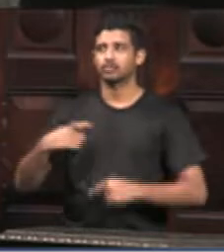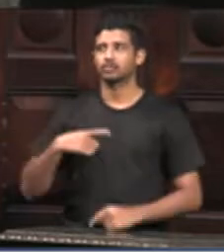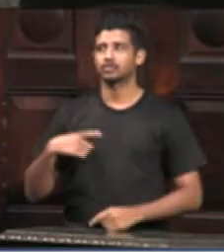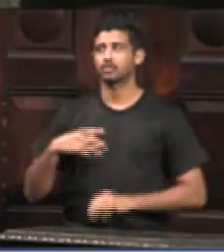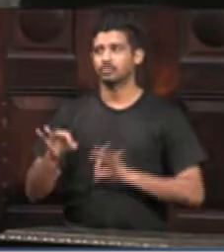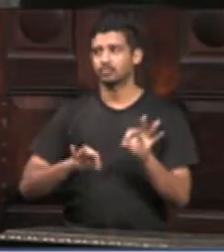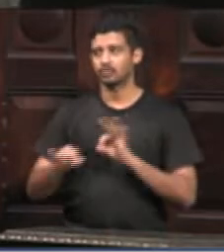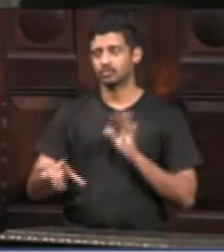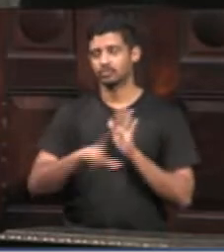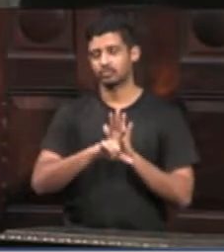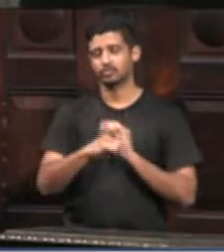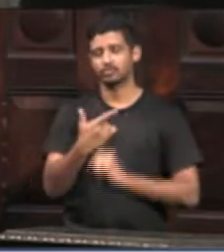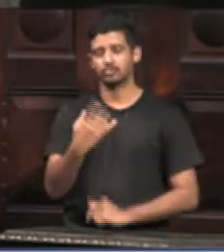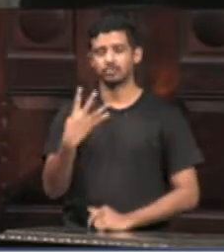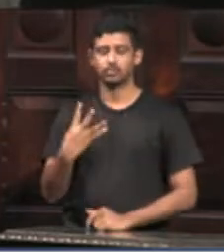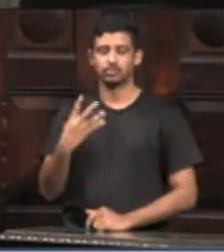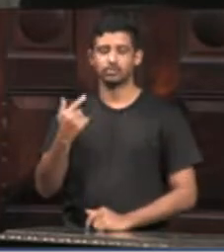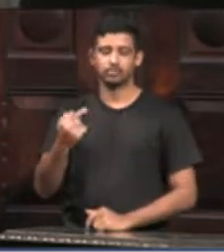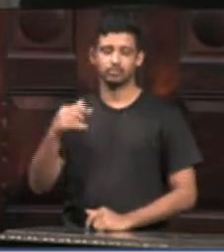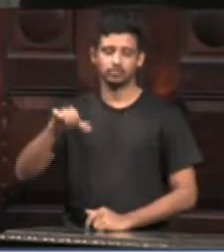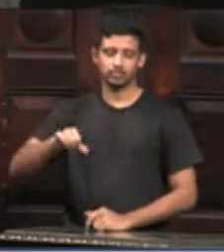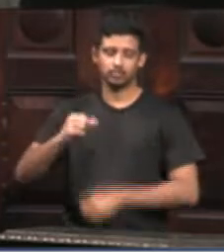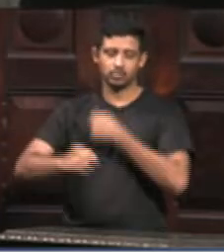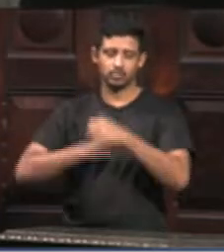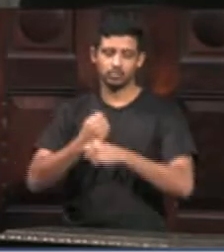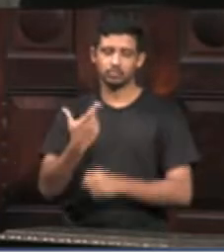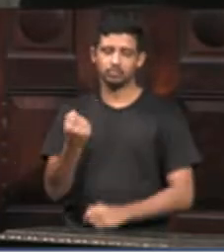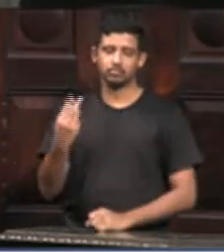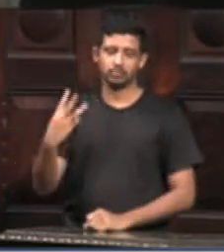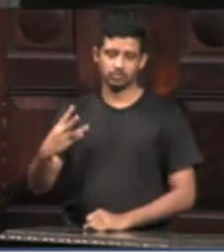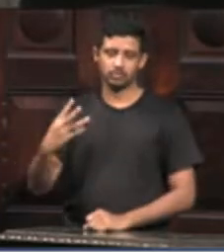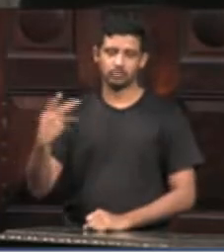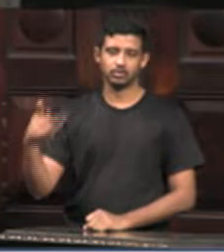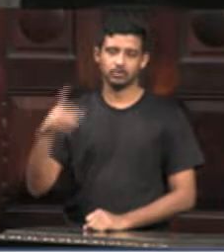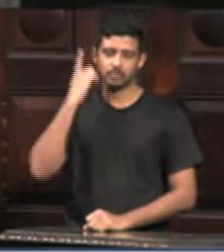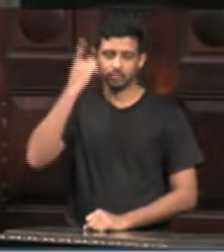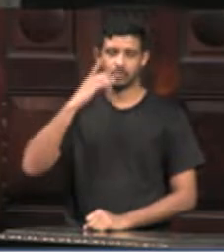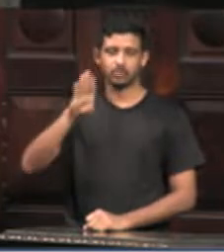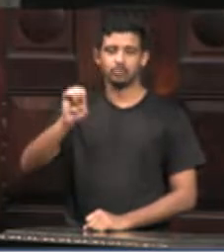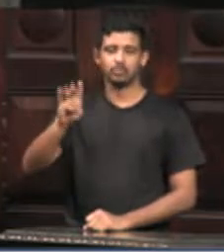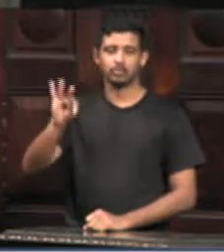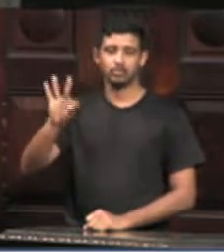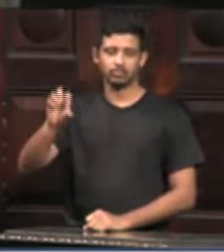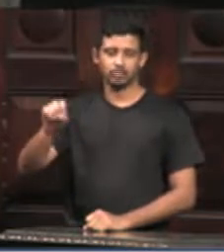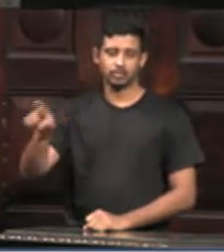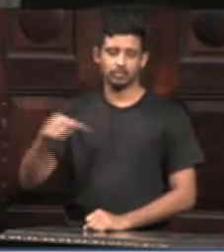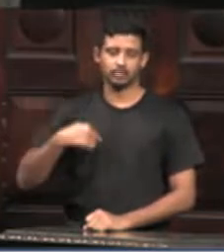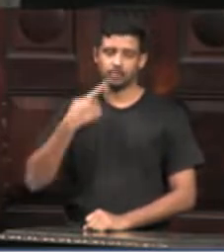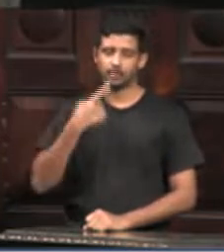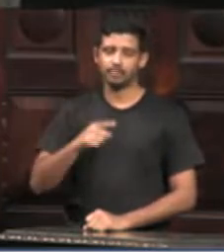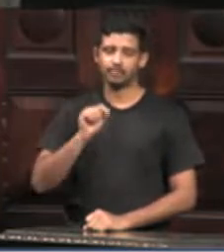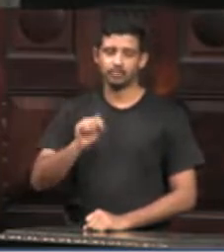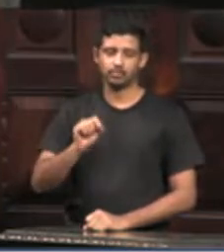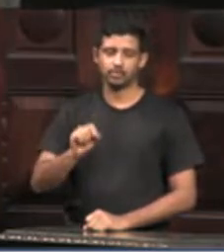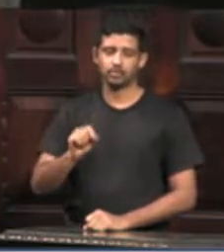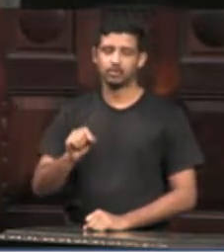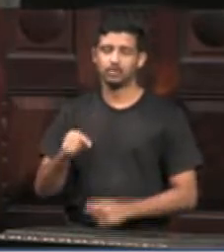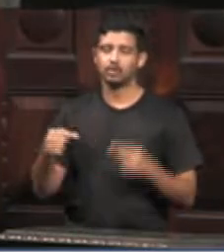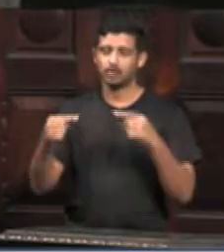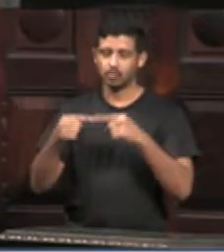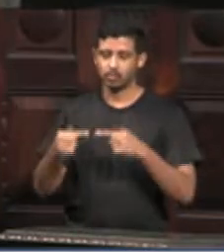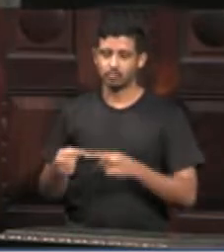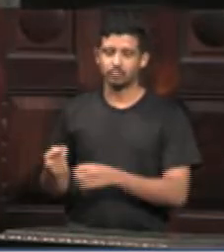de lei 2479 de 2013, de autoria do deputado Bebeto, que dispõe sobre as sanções que deverão ser aplicadas aos